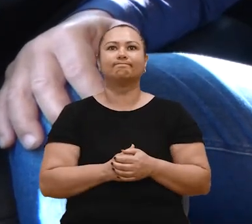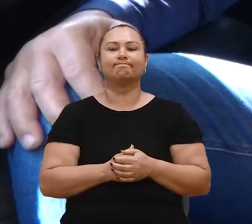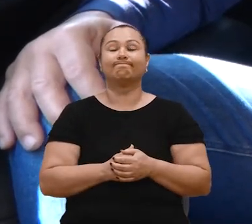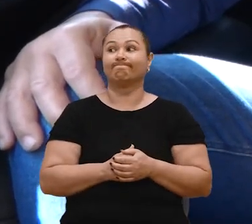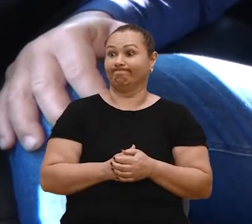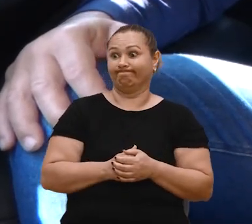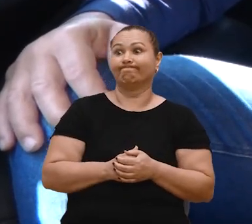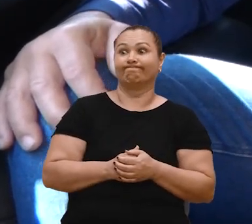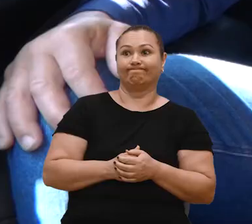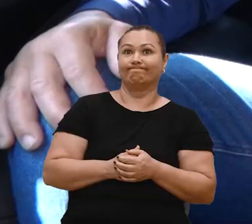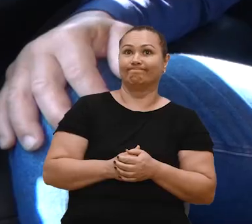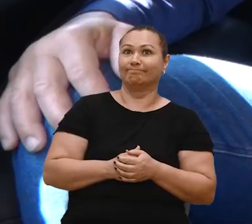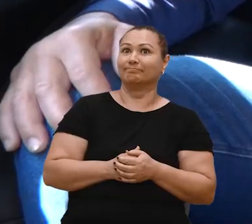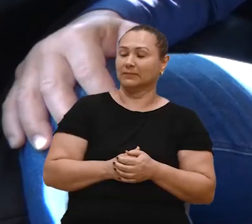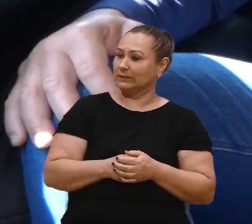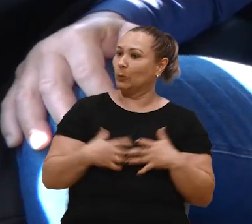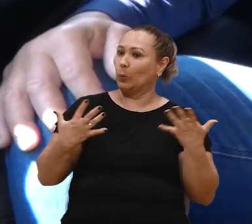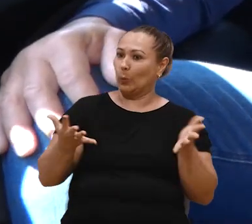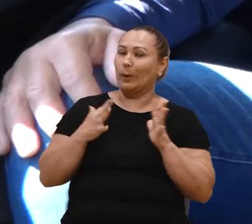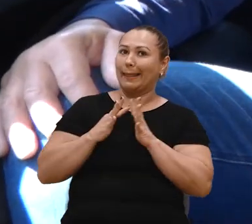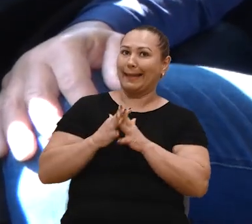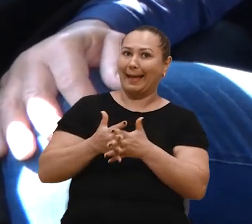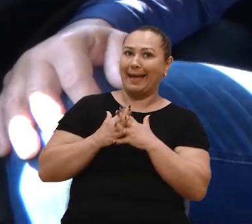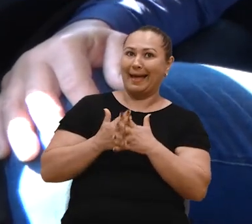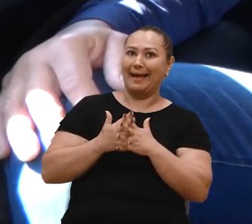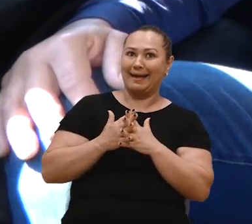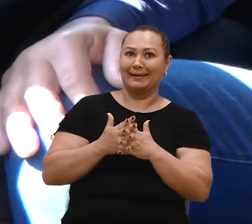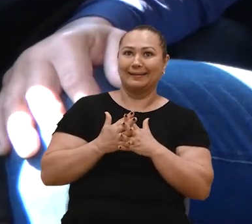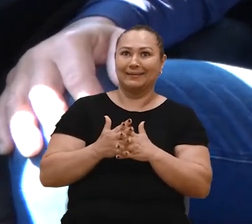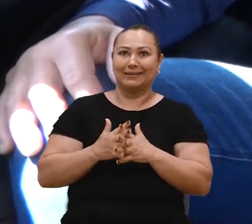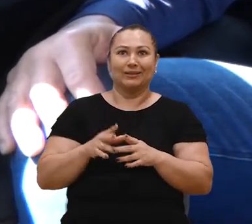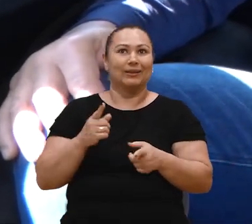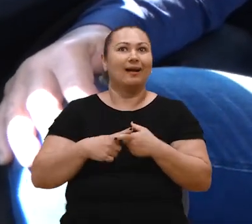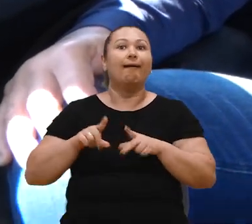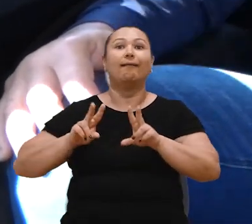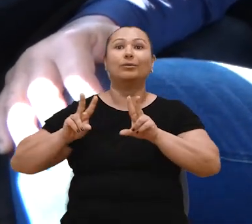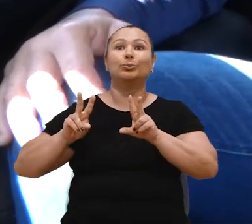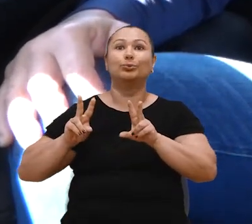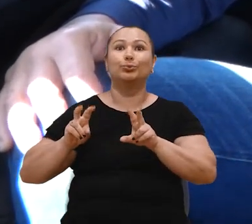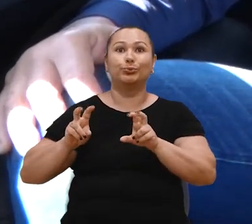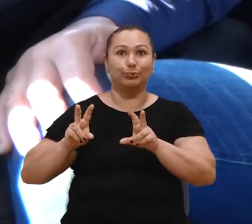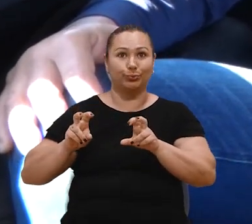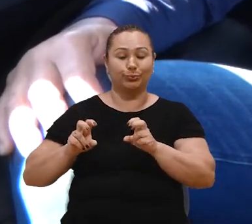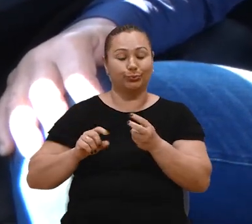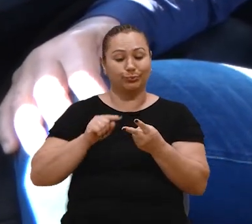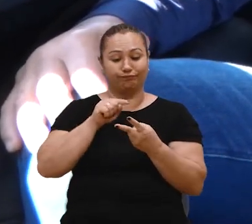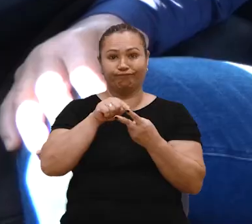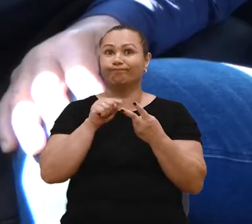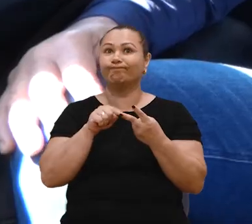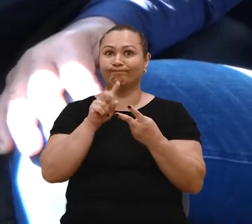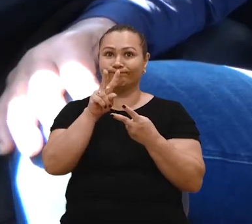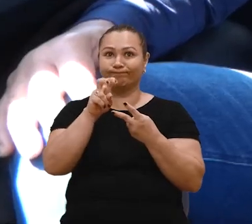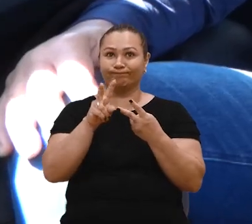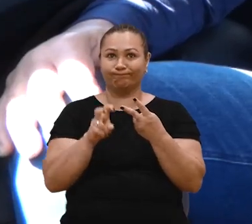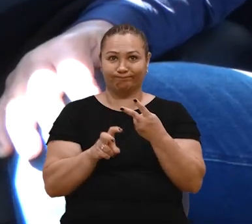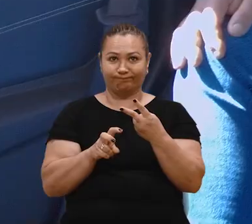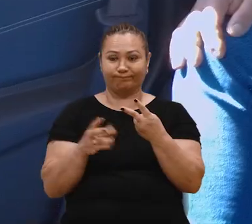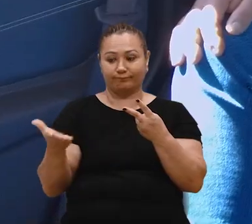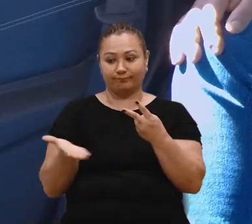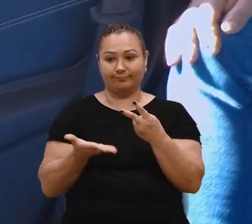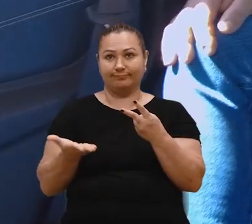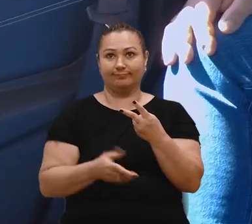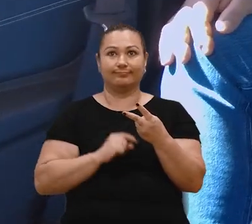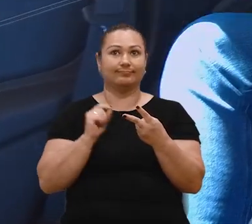É bastante complicado e ela toca no assunto, aliás, em dois assuntos, né? Que hoje